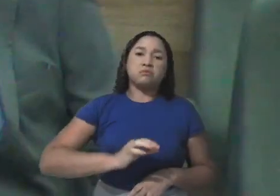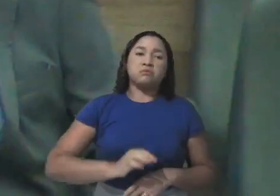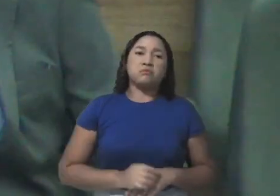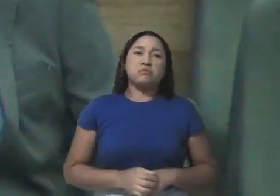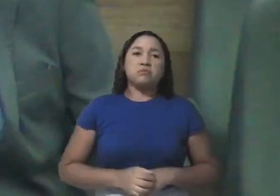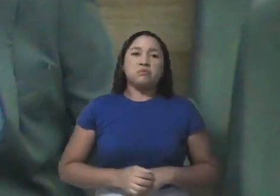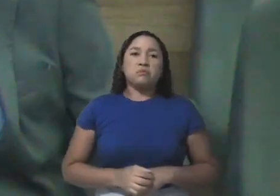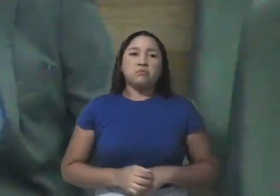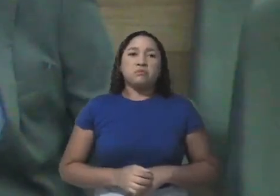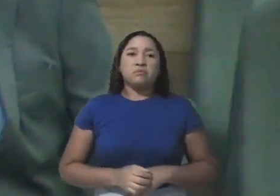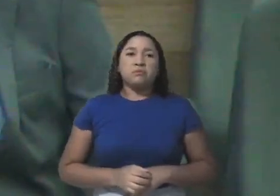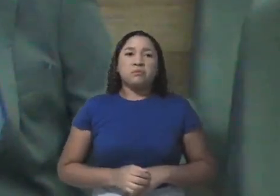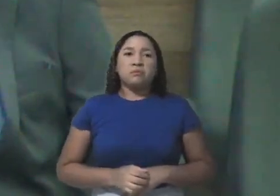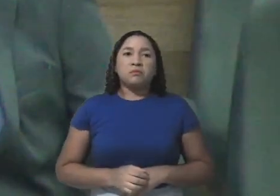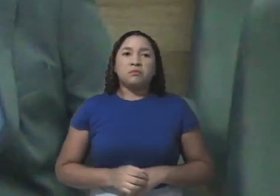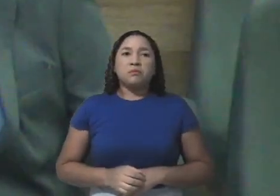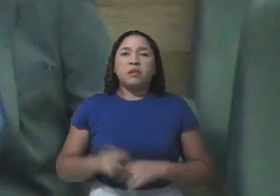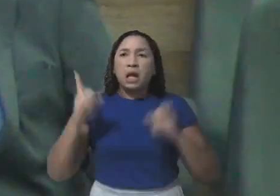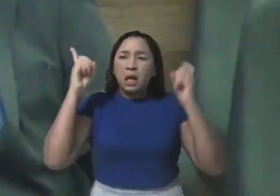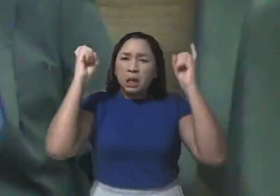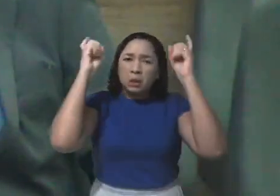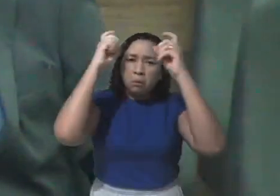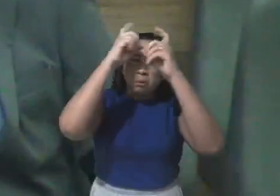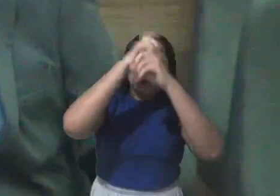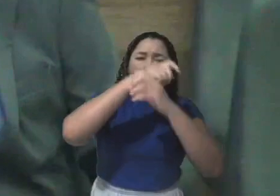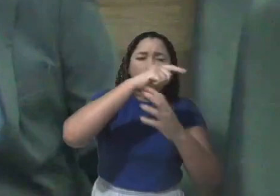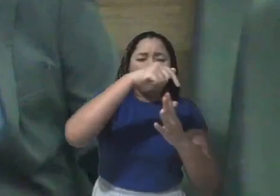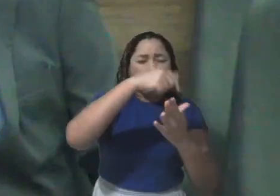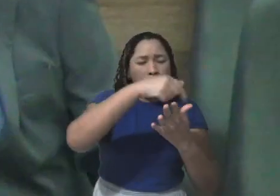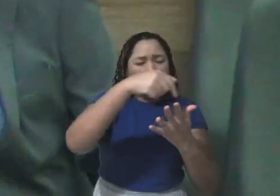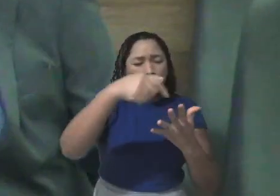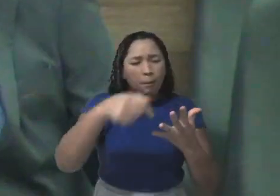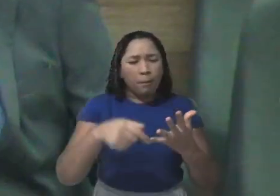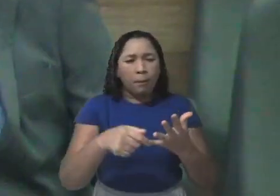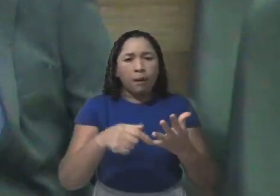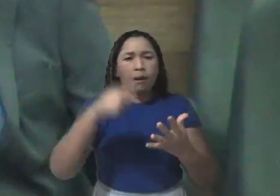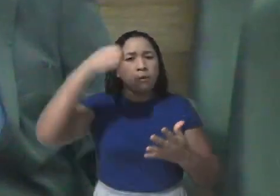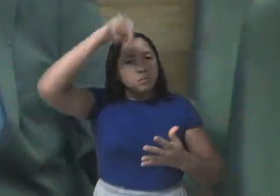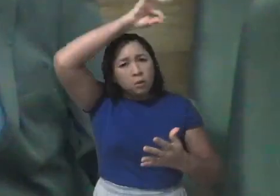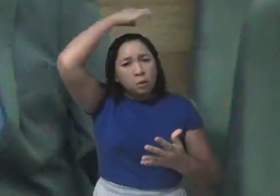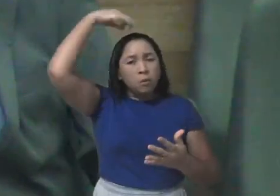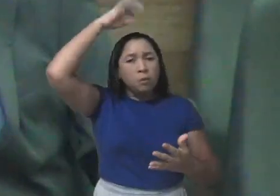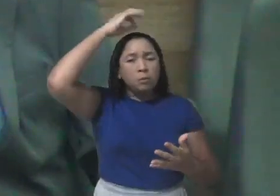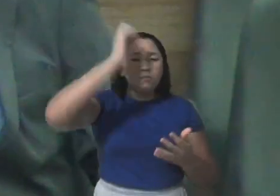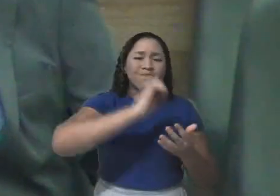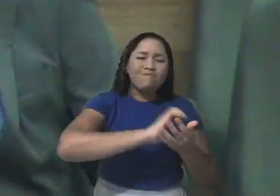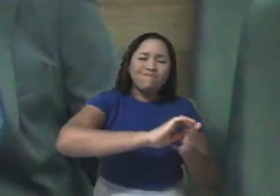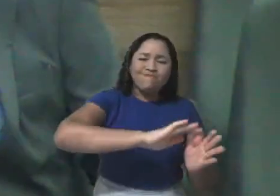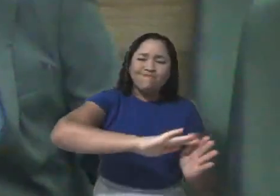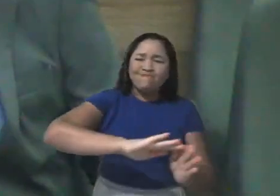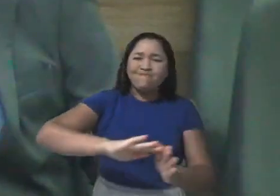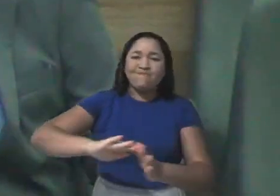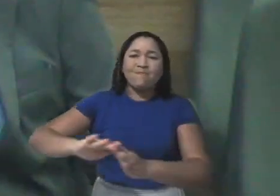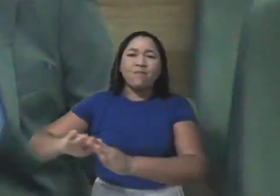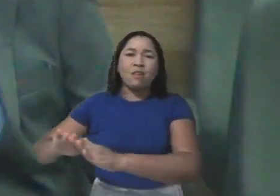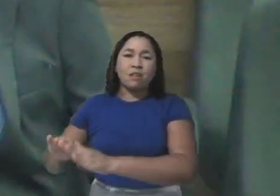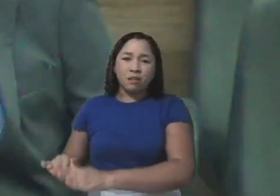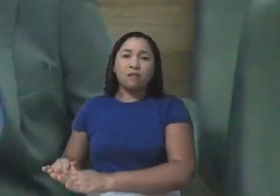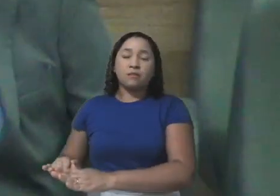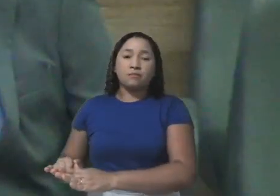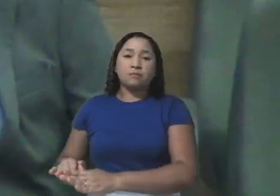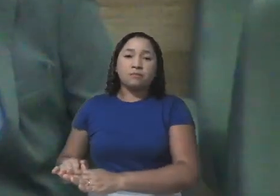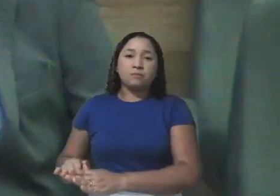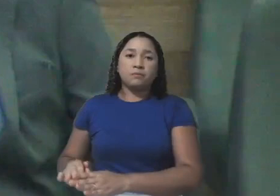as impurezas e as dificuldades e os equívocos. Por quê? Por mais que o credo seja uma determinação bíblica,